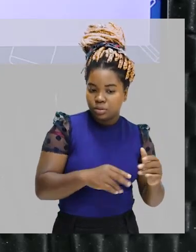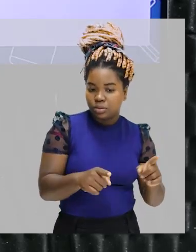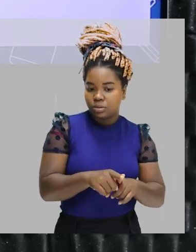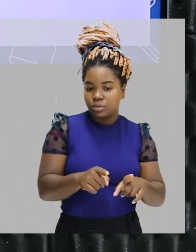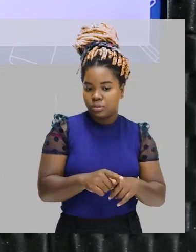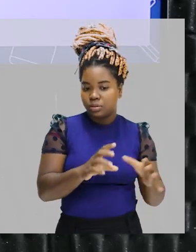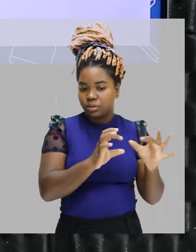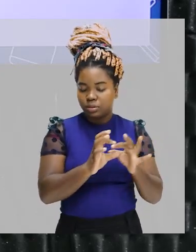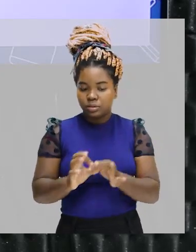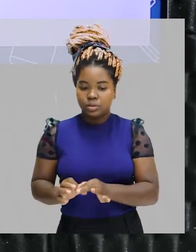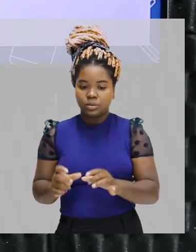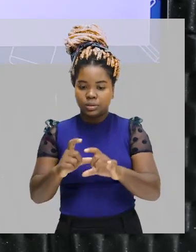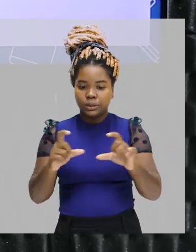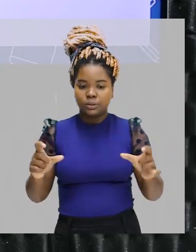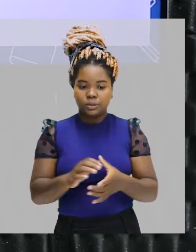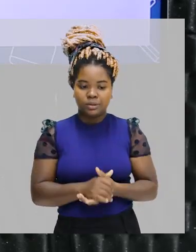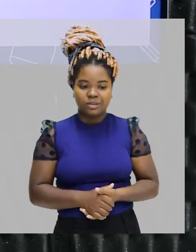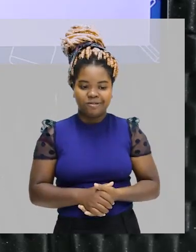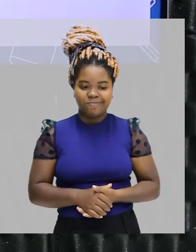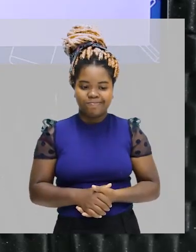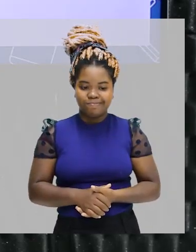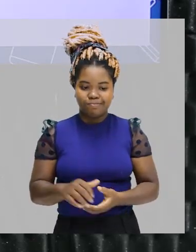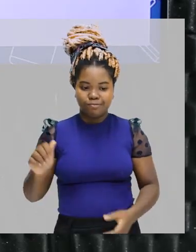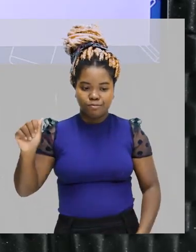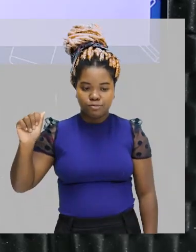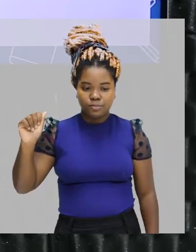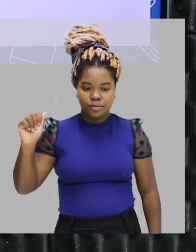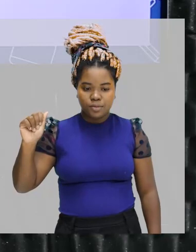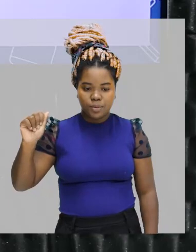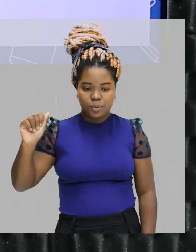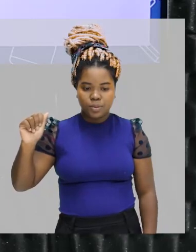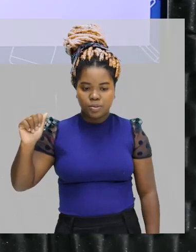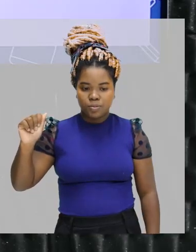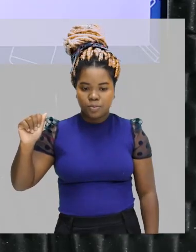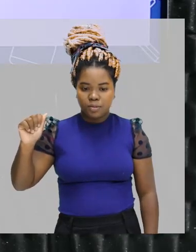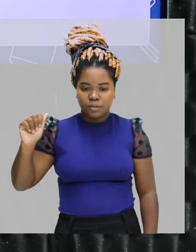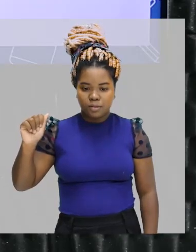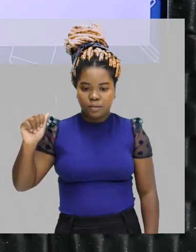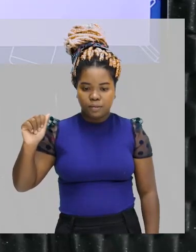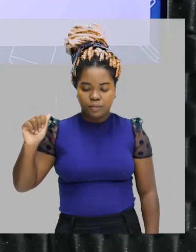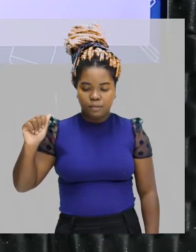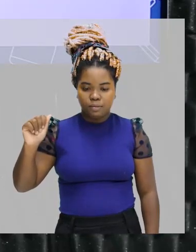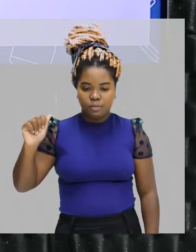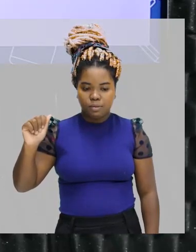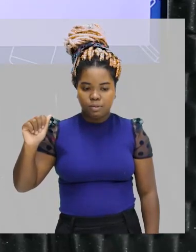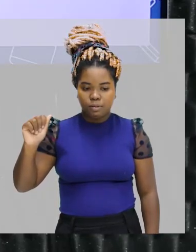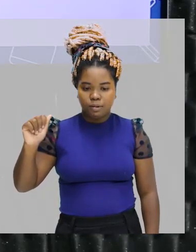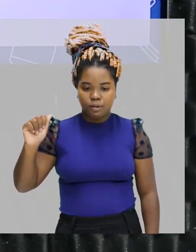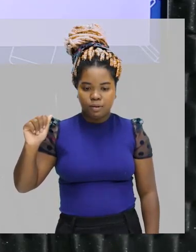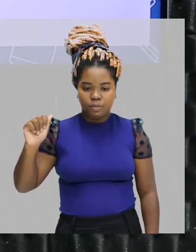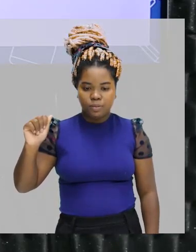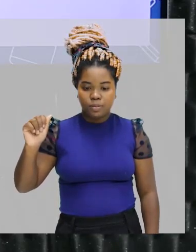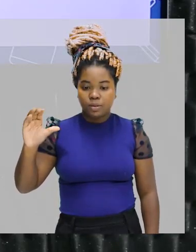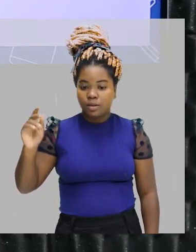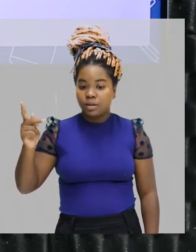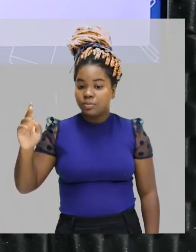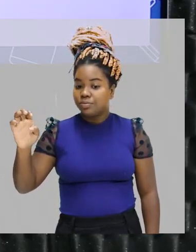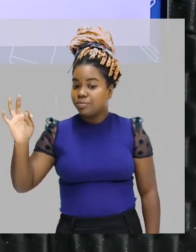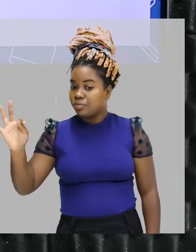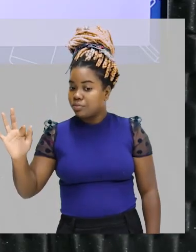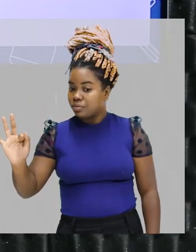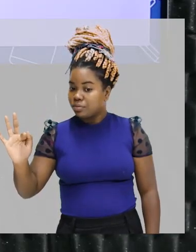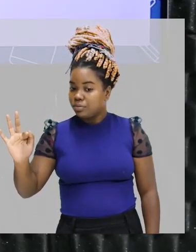o contexto da frase. Então, eu tenho That pasta was delicious, my compliment to the chef. Chef é a